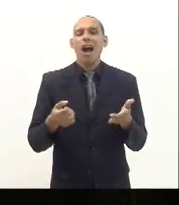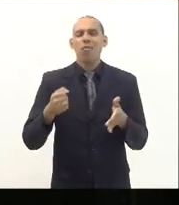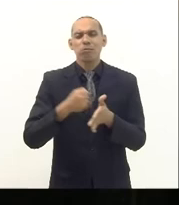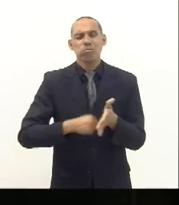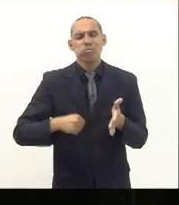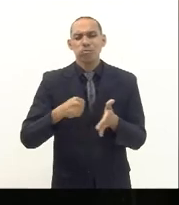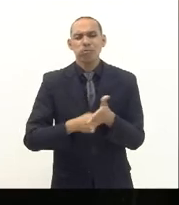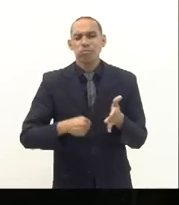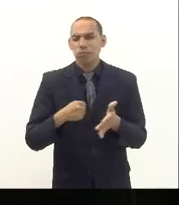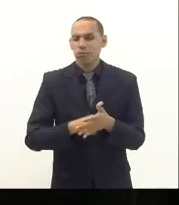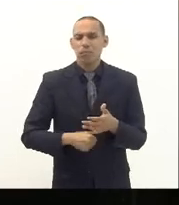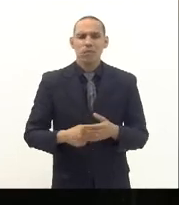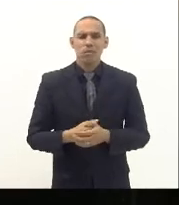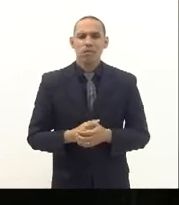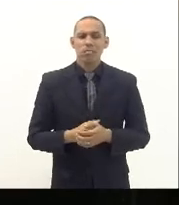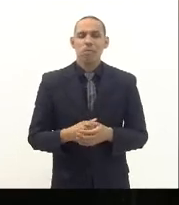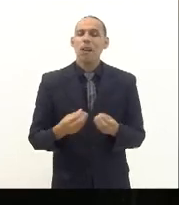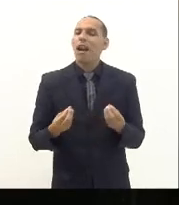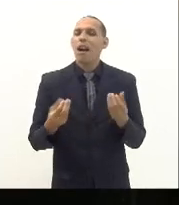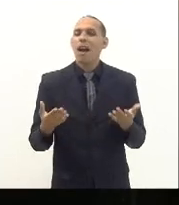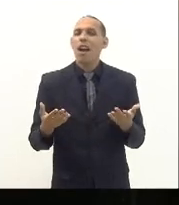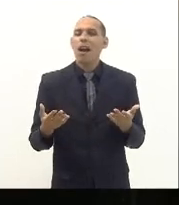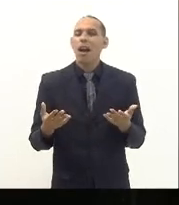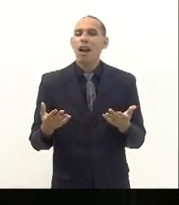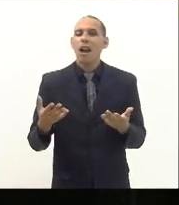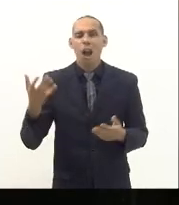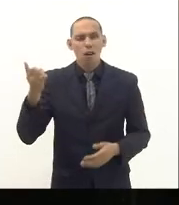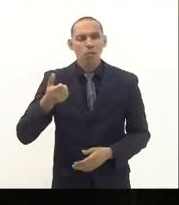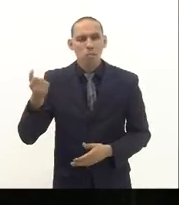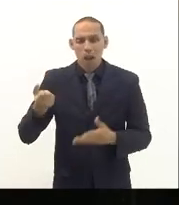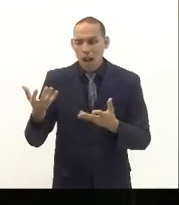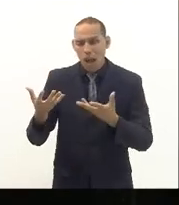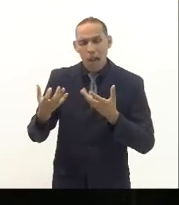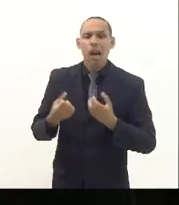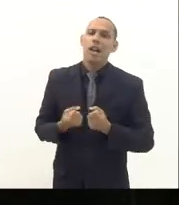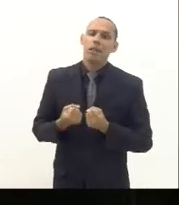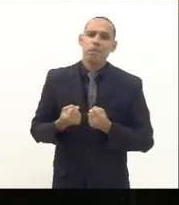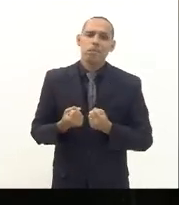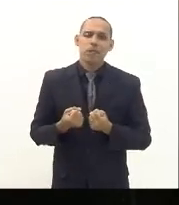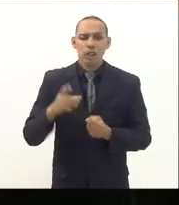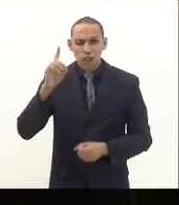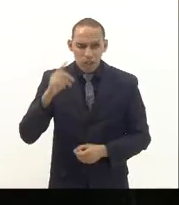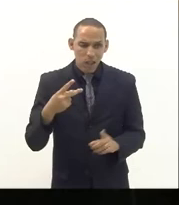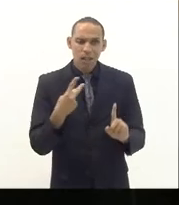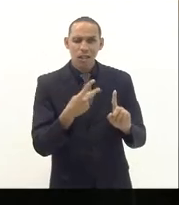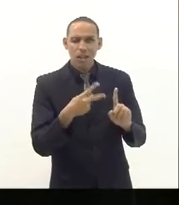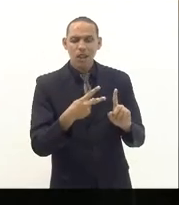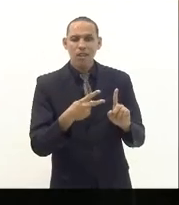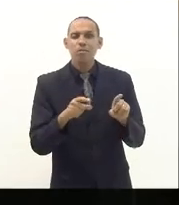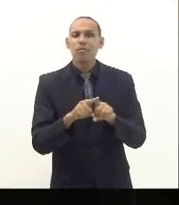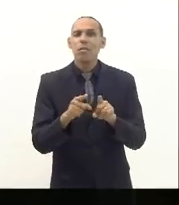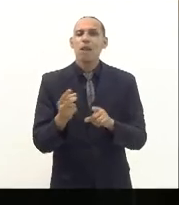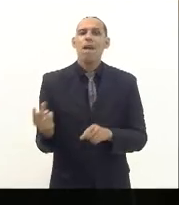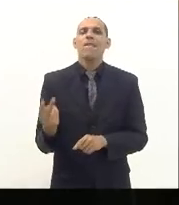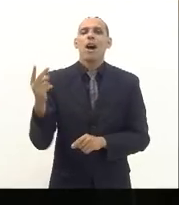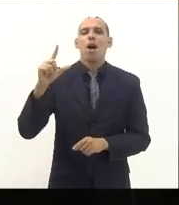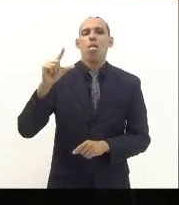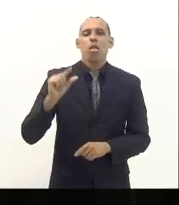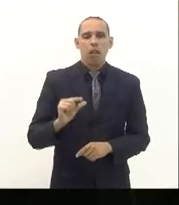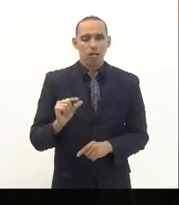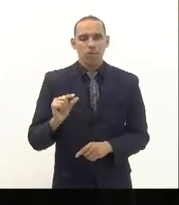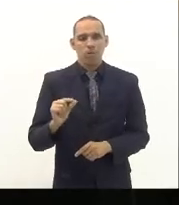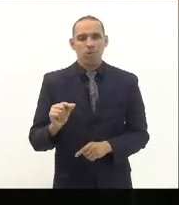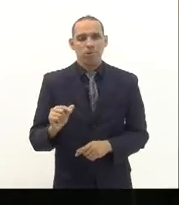árdua para conseguir receber o que é seu de direito e com valores reduzidos